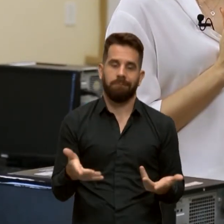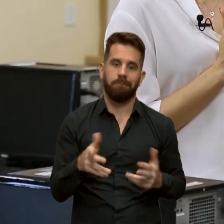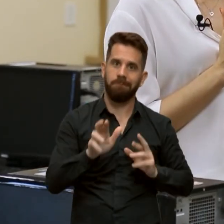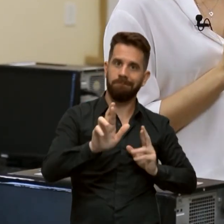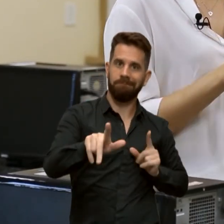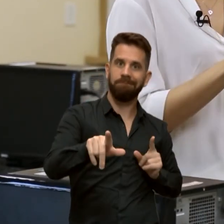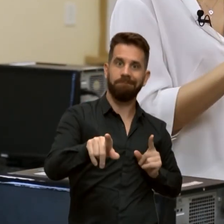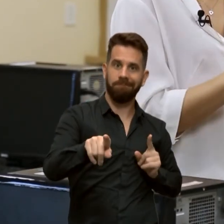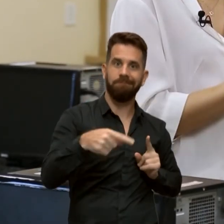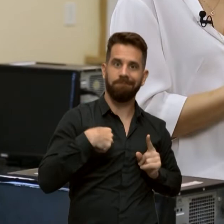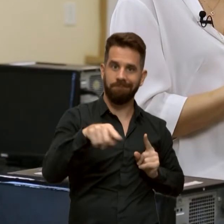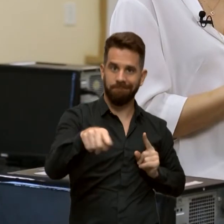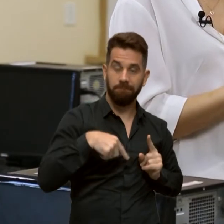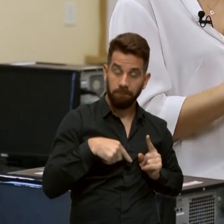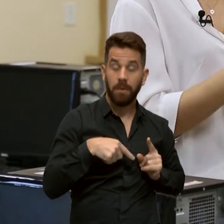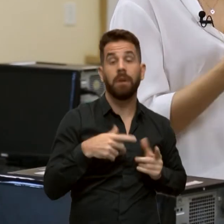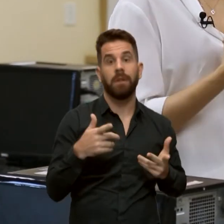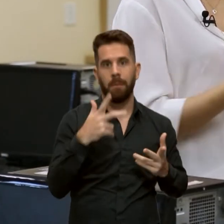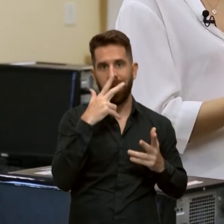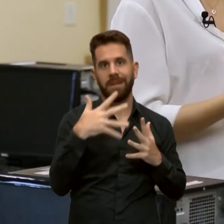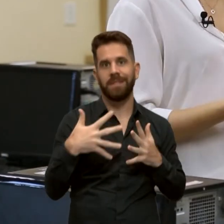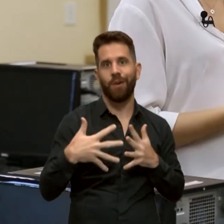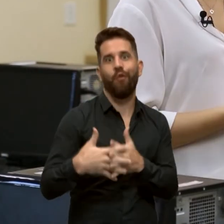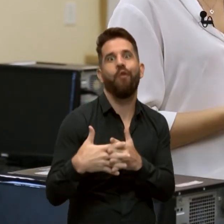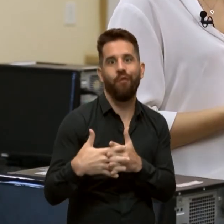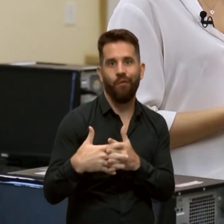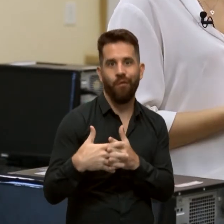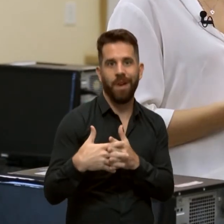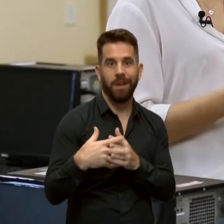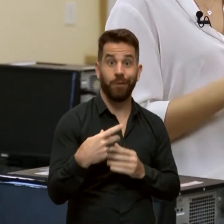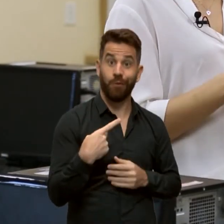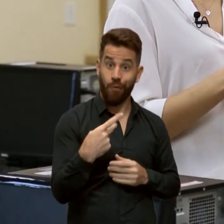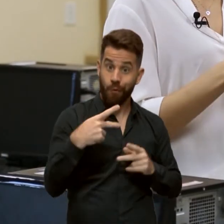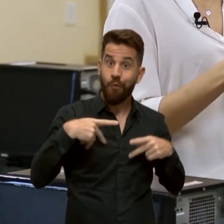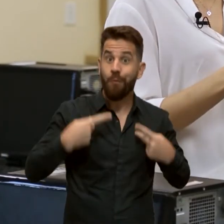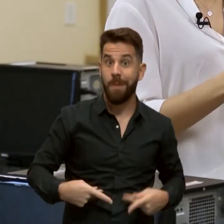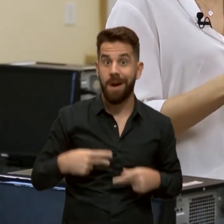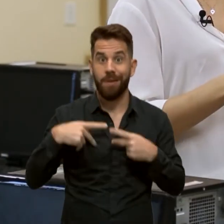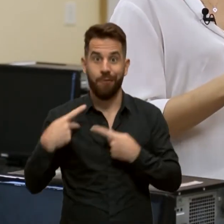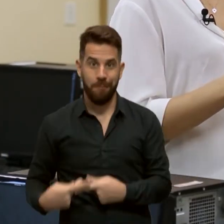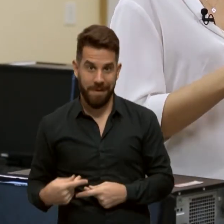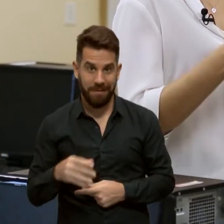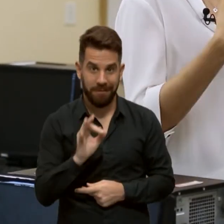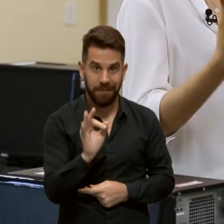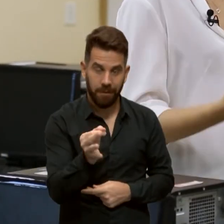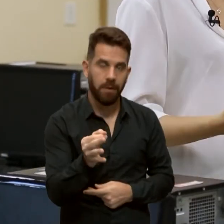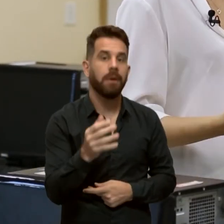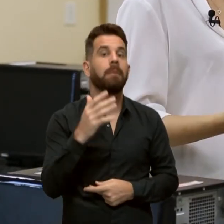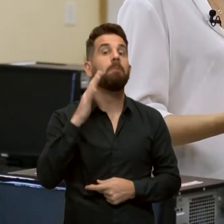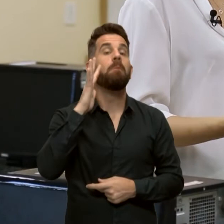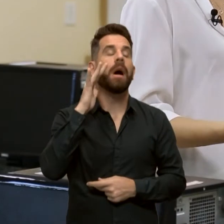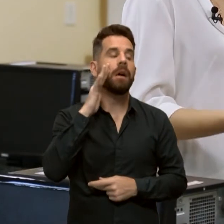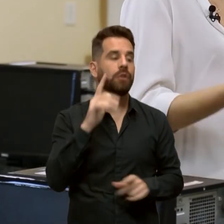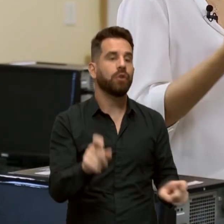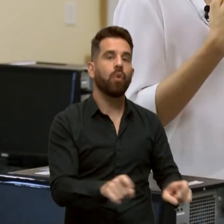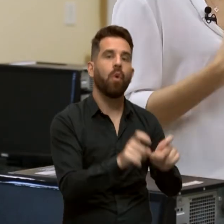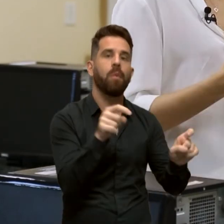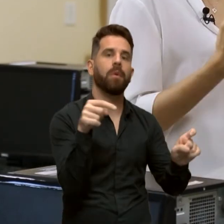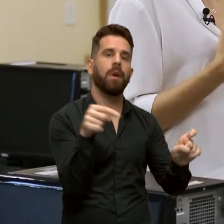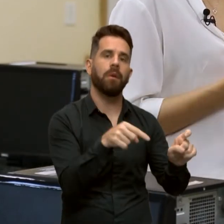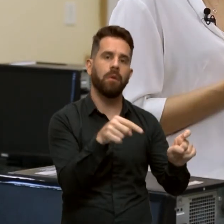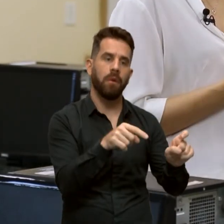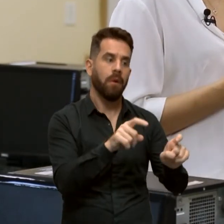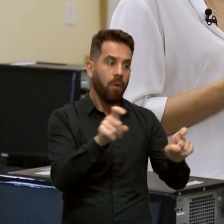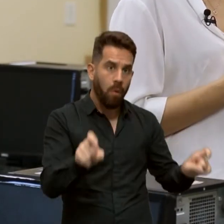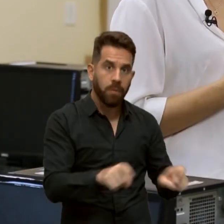é negativo. Então nós temos aqui um conflito sendo humanos. Então agora você pensa nisso num modelo computacional que tenta